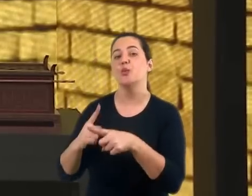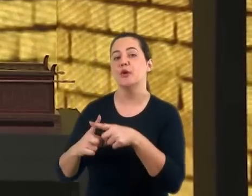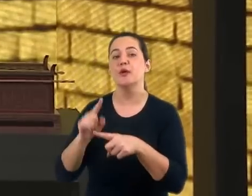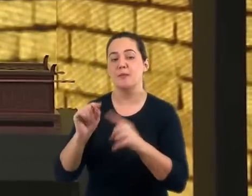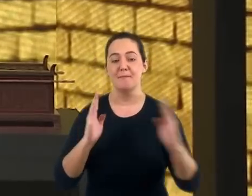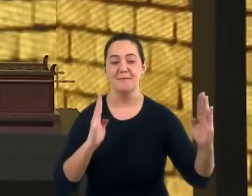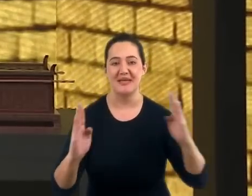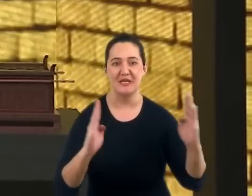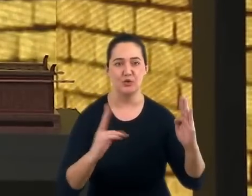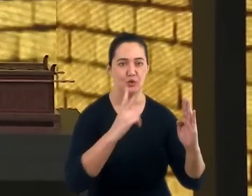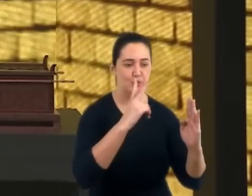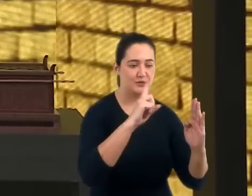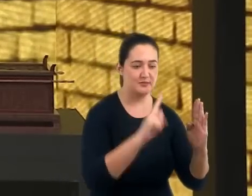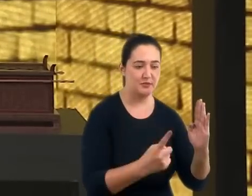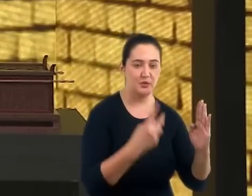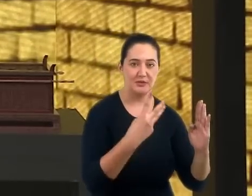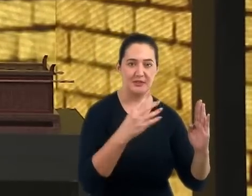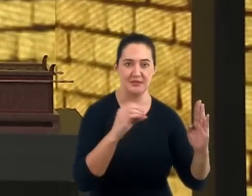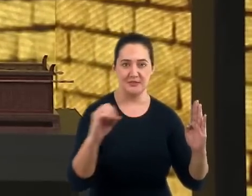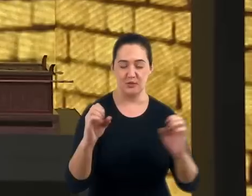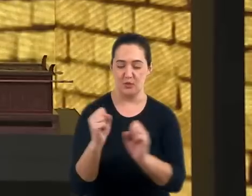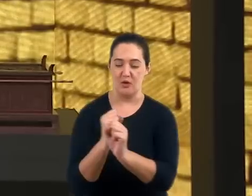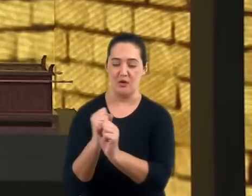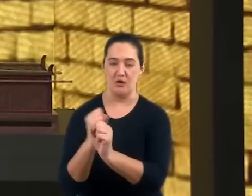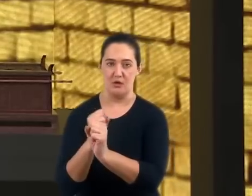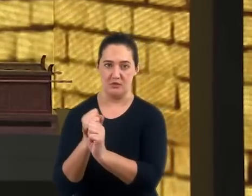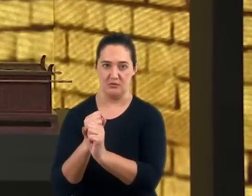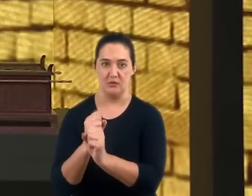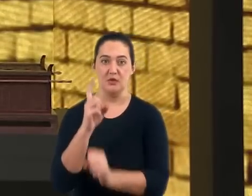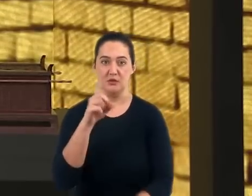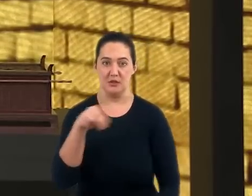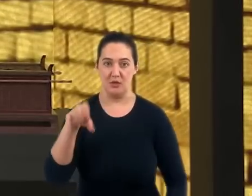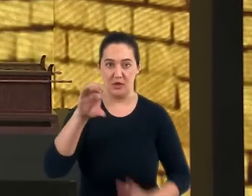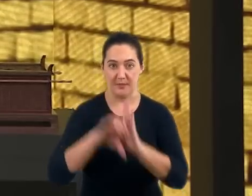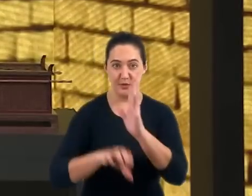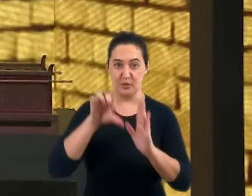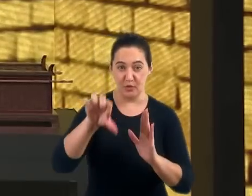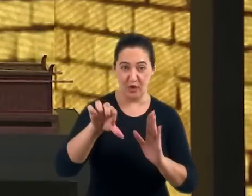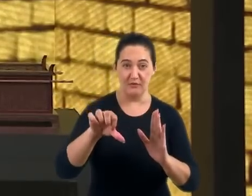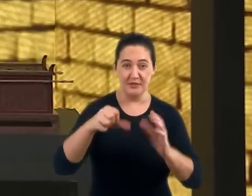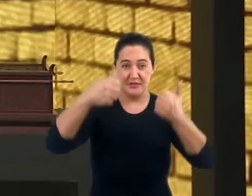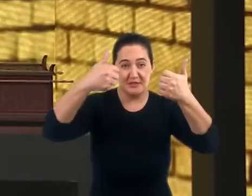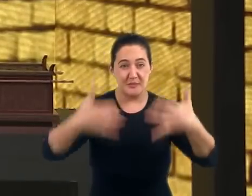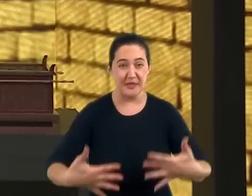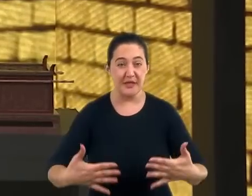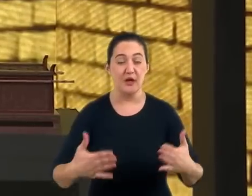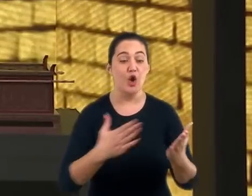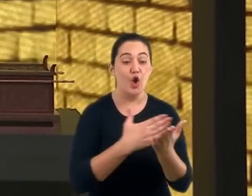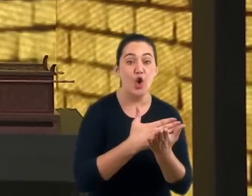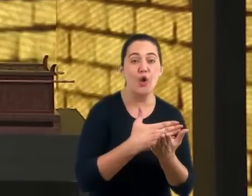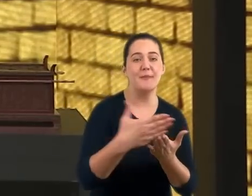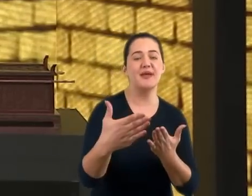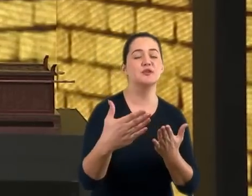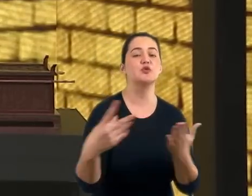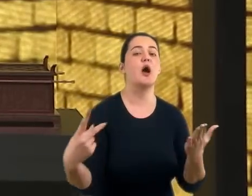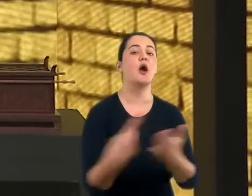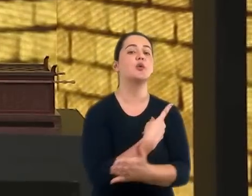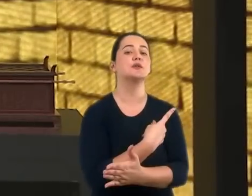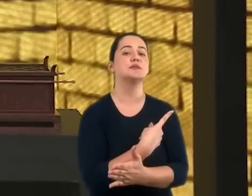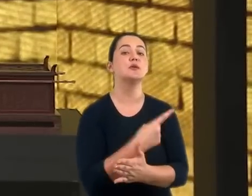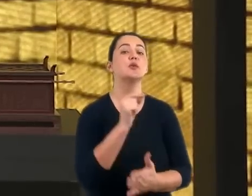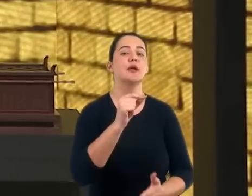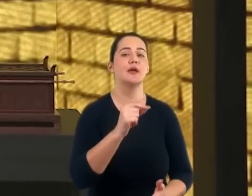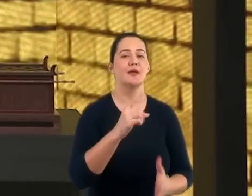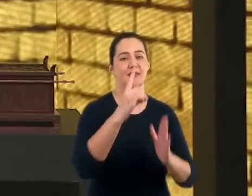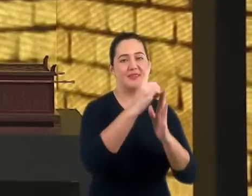representa 2.300 anos. Daniel capítulo 9 compartilha que o início dessa profecia ocorreu quando foi dada